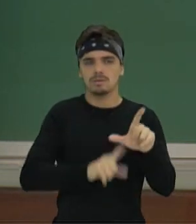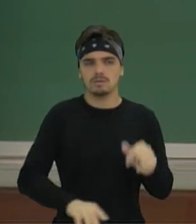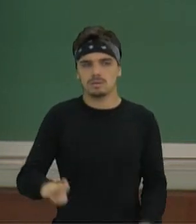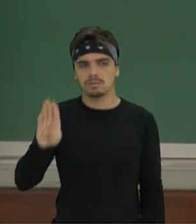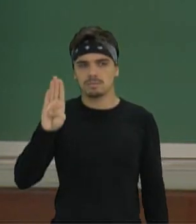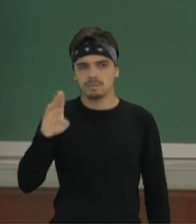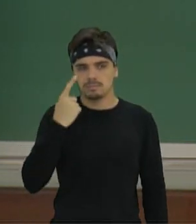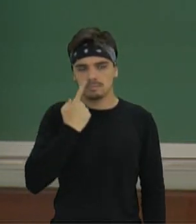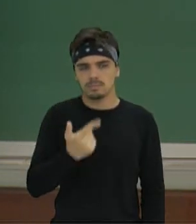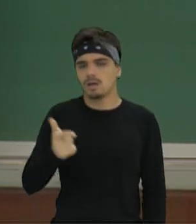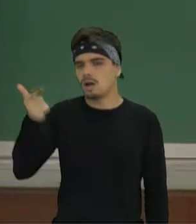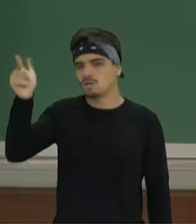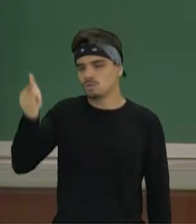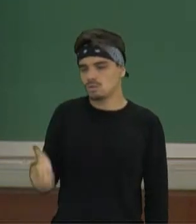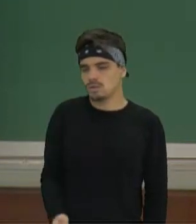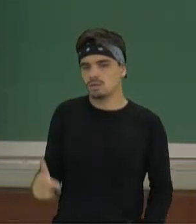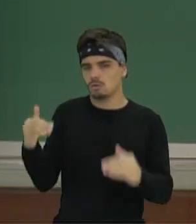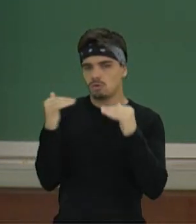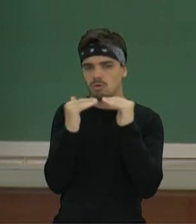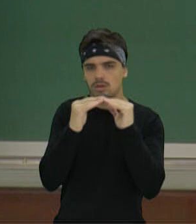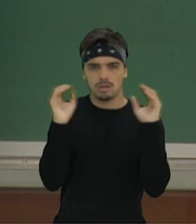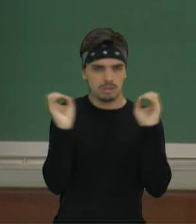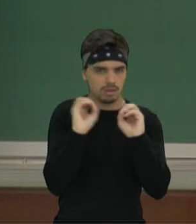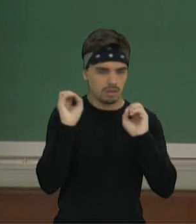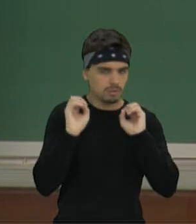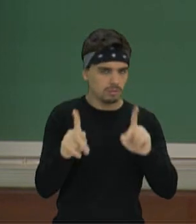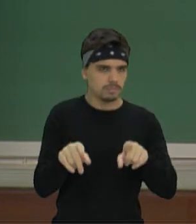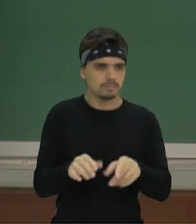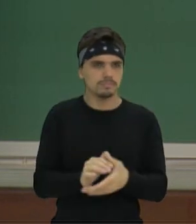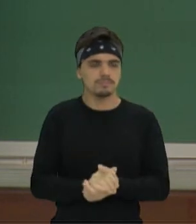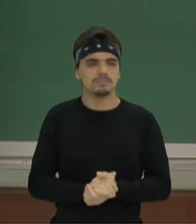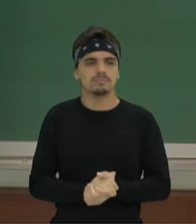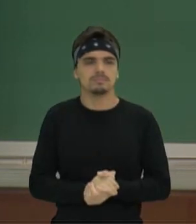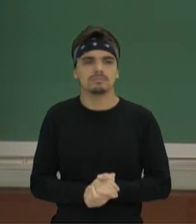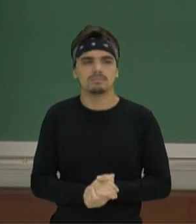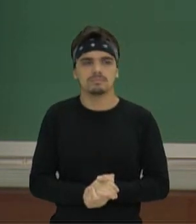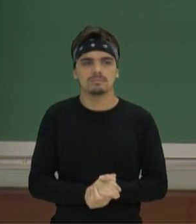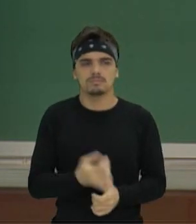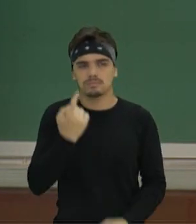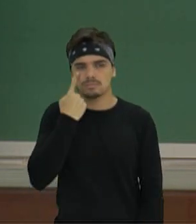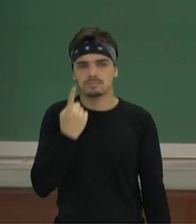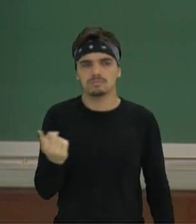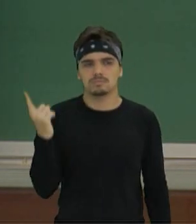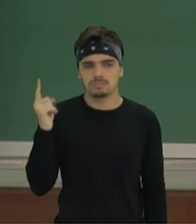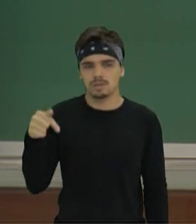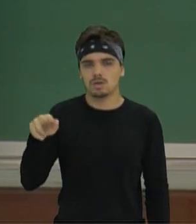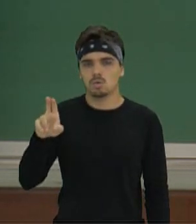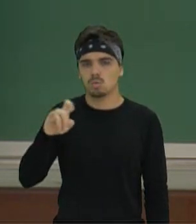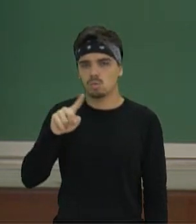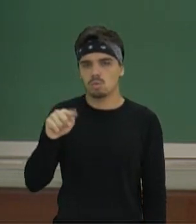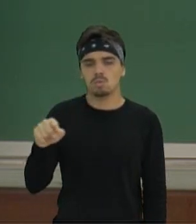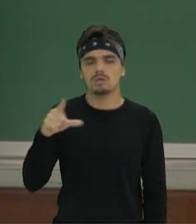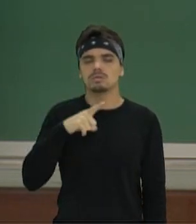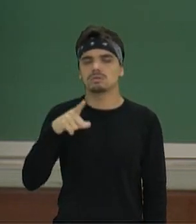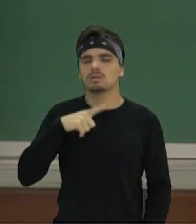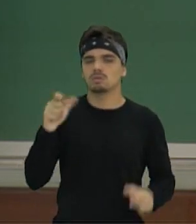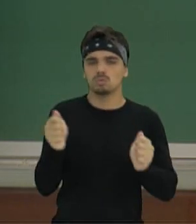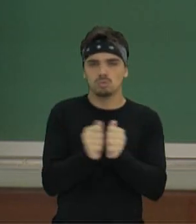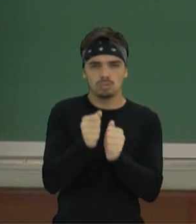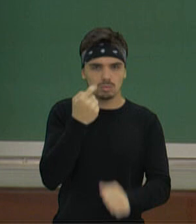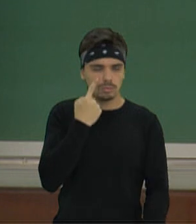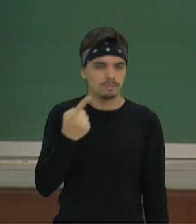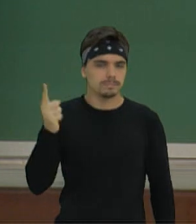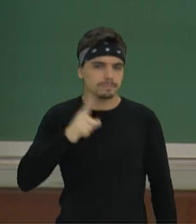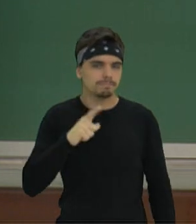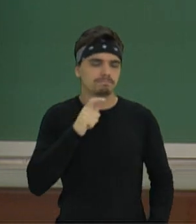letra B. As outras não tem nada a ver, ok? Bora para o nosso quiz? Então, vamos lá. Vejam comigo aqui.